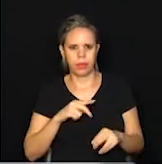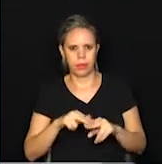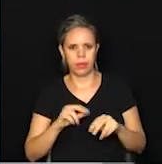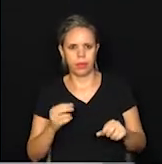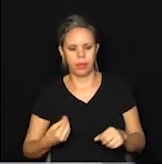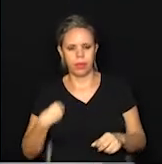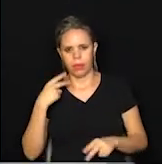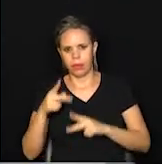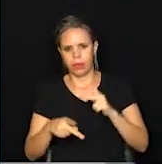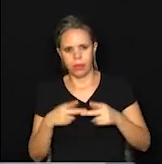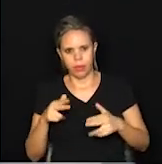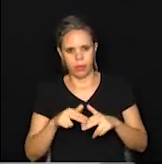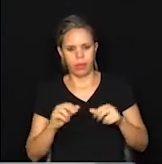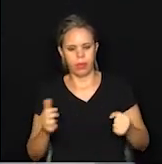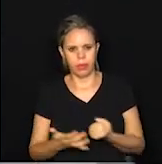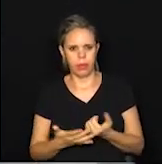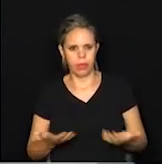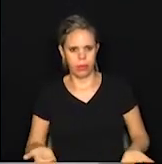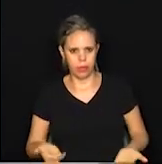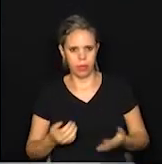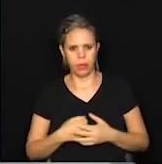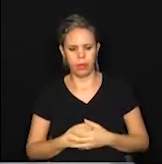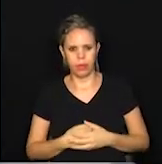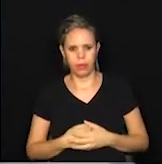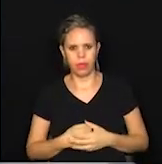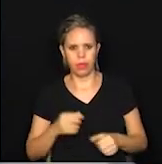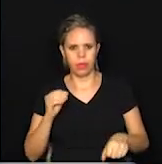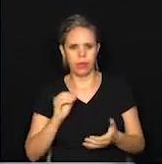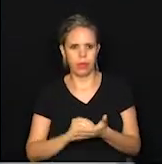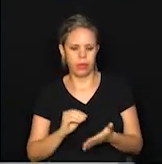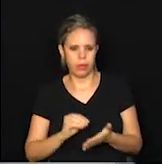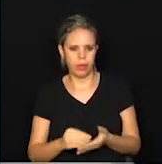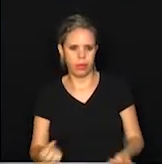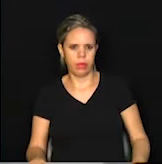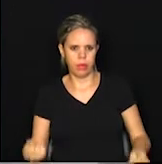vida das pessoas, que é uma ausência da atividade